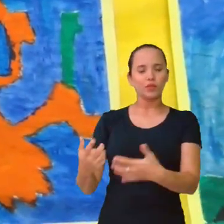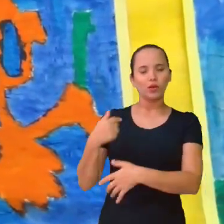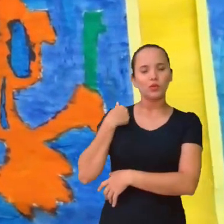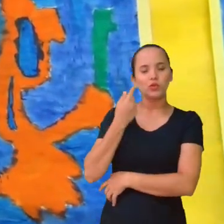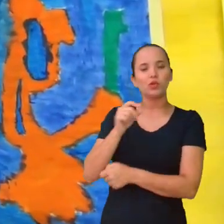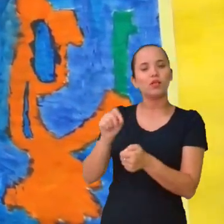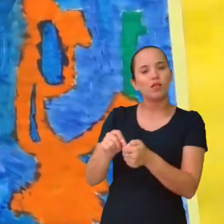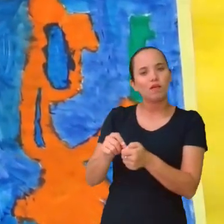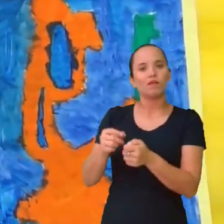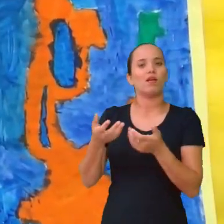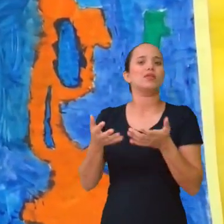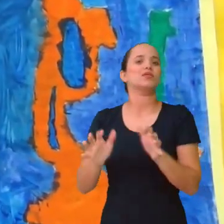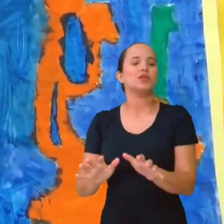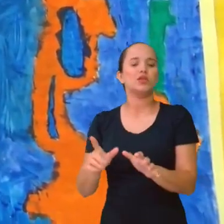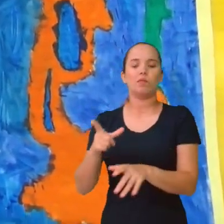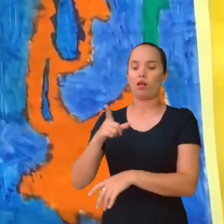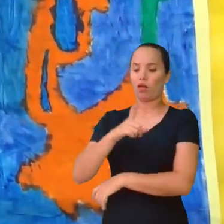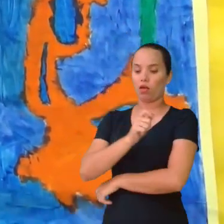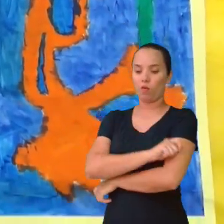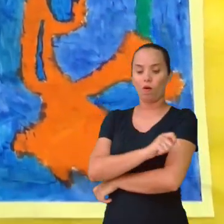curiosidade para